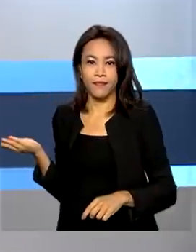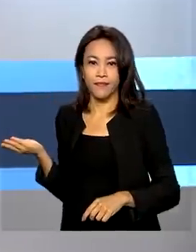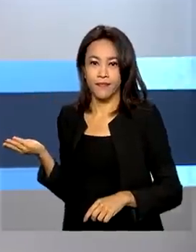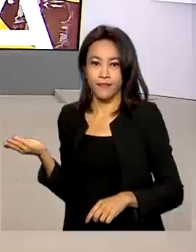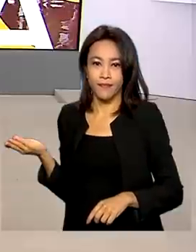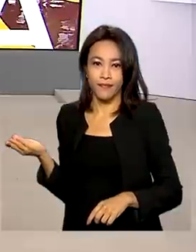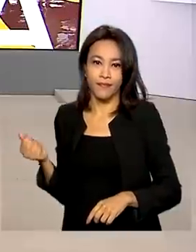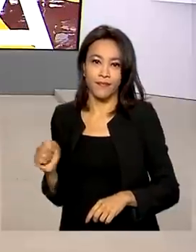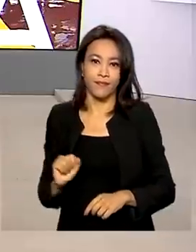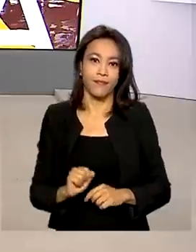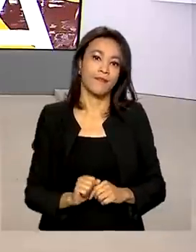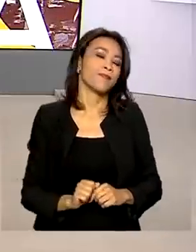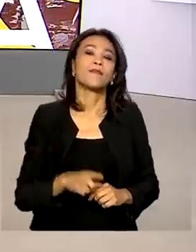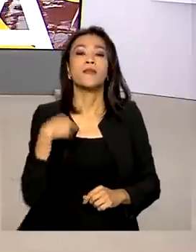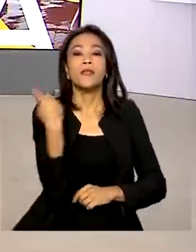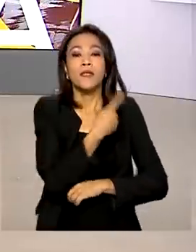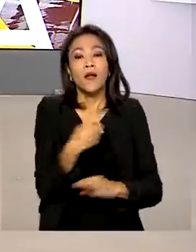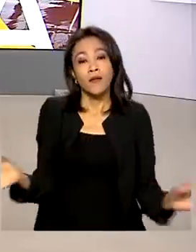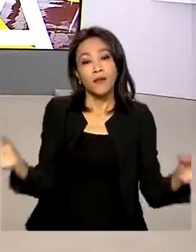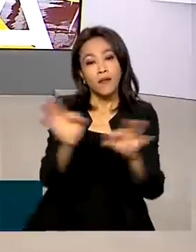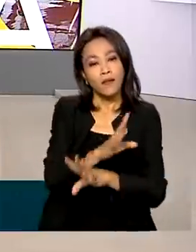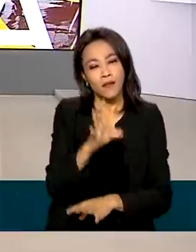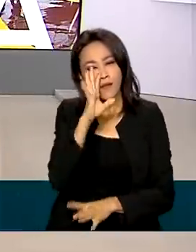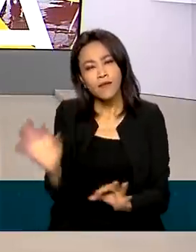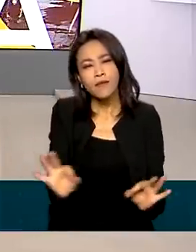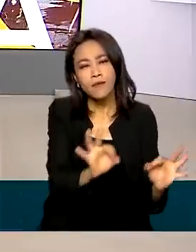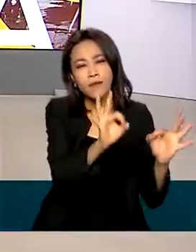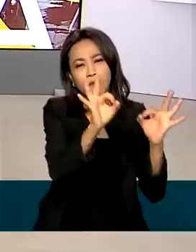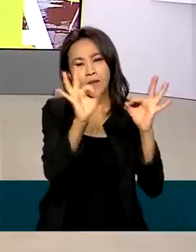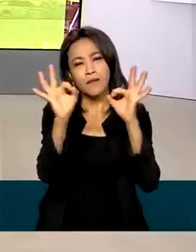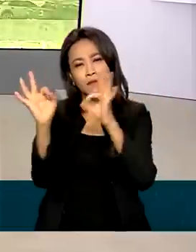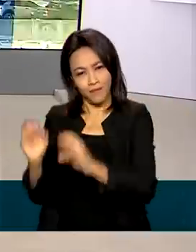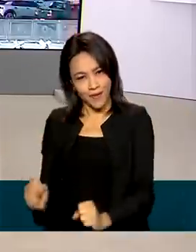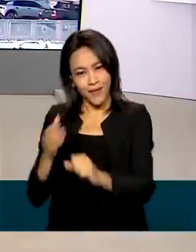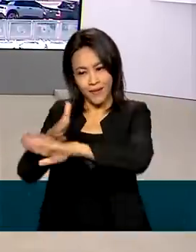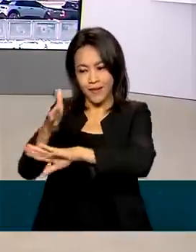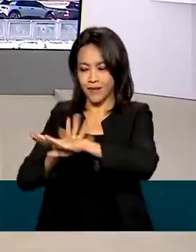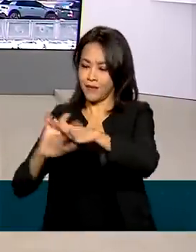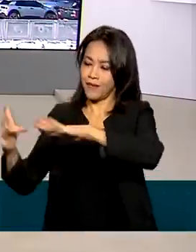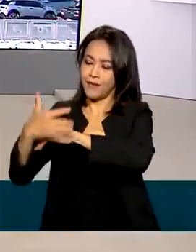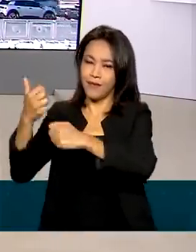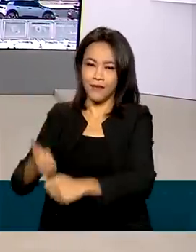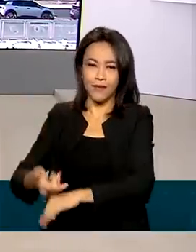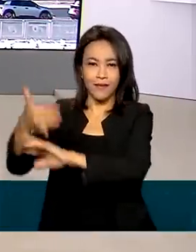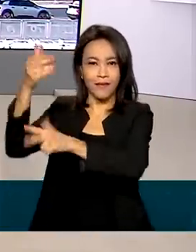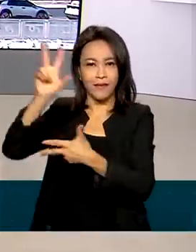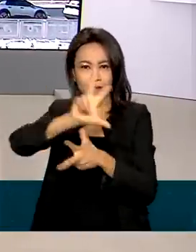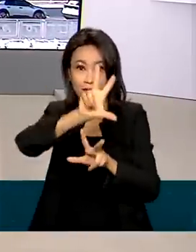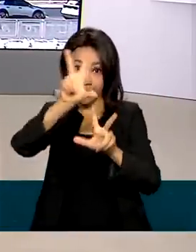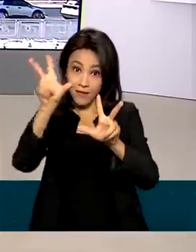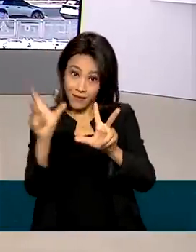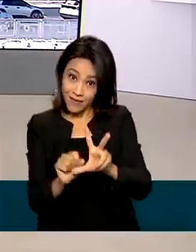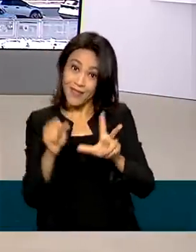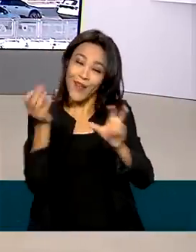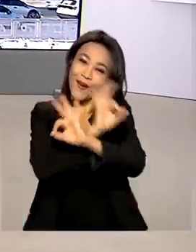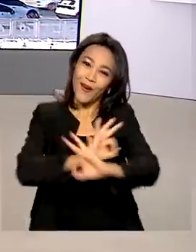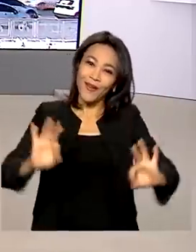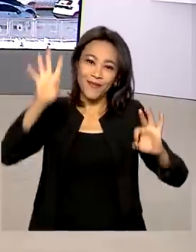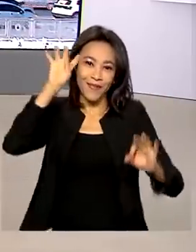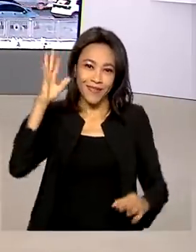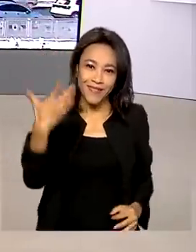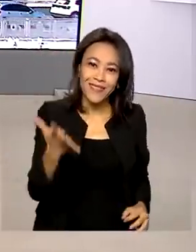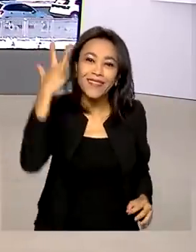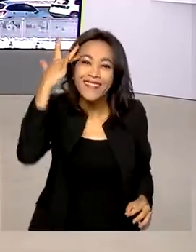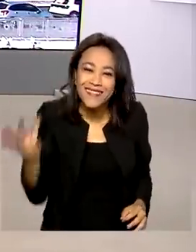tela a gente fica por aqui para rever as reportagens Acesse as redes sociais da TV Brasil uma ótima quarta-feira para você